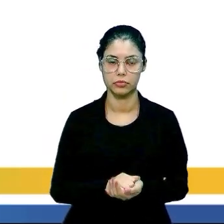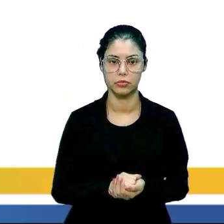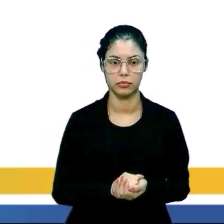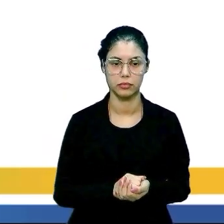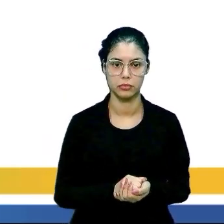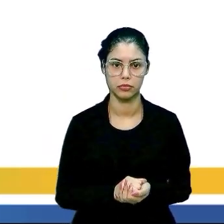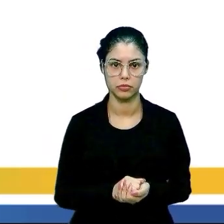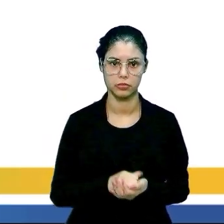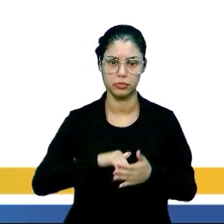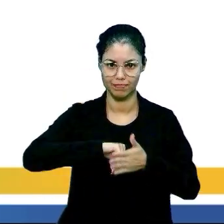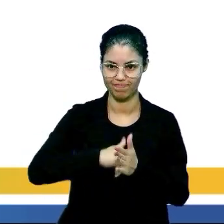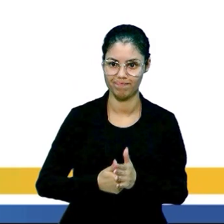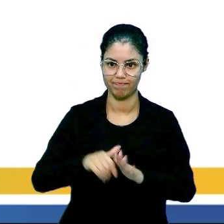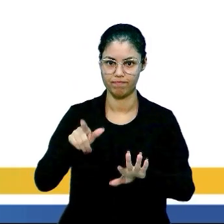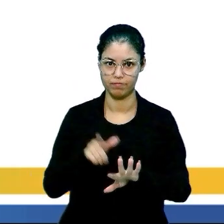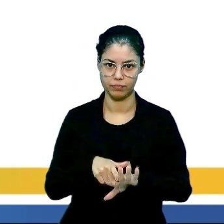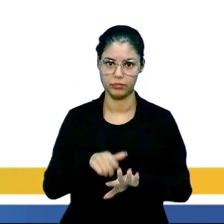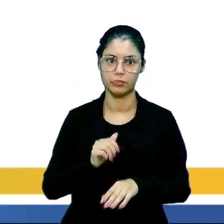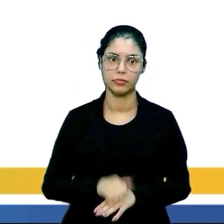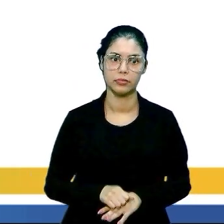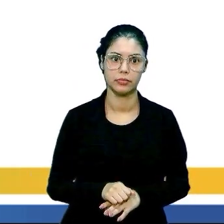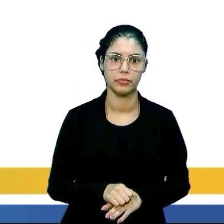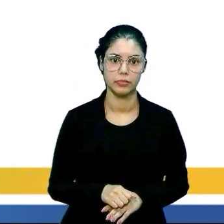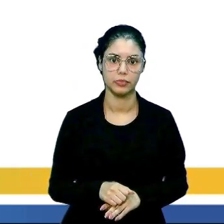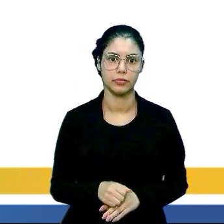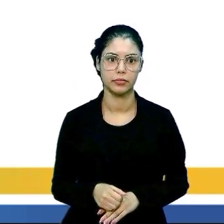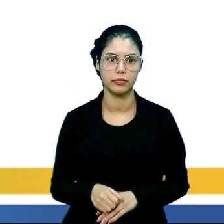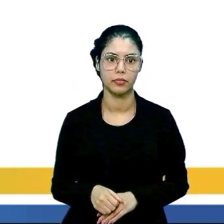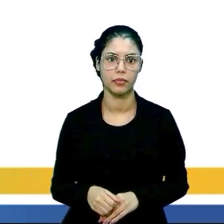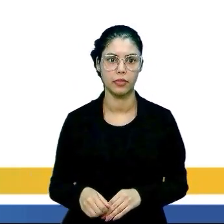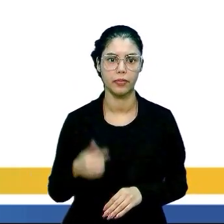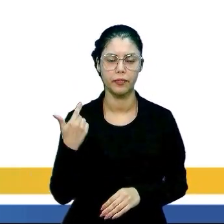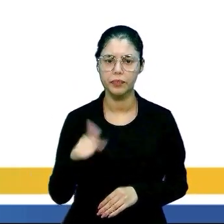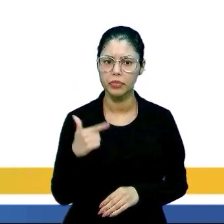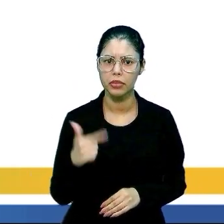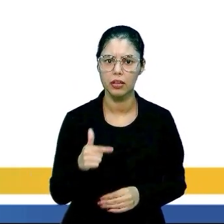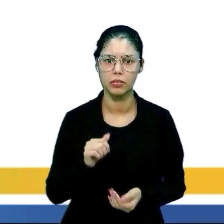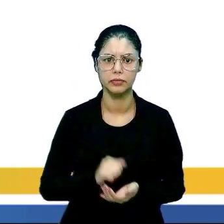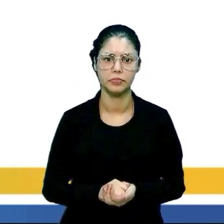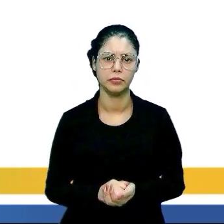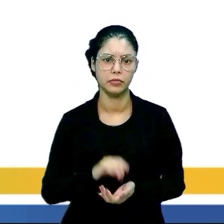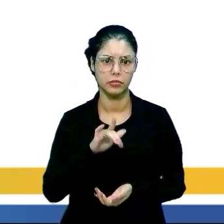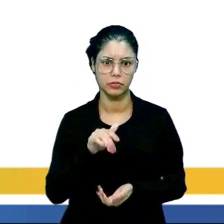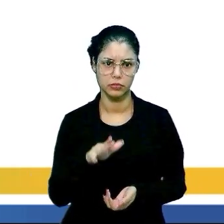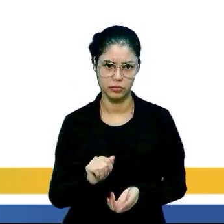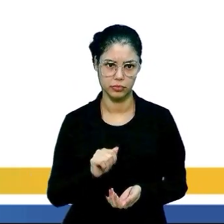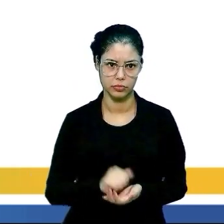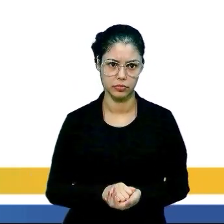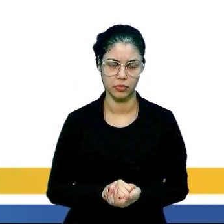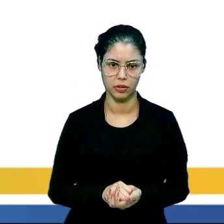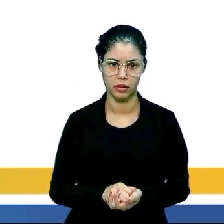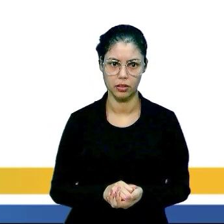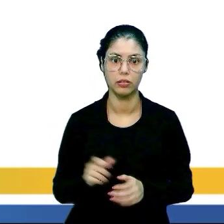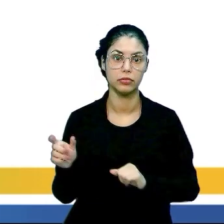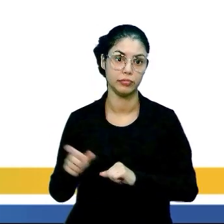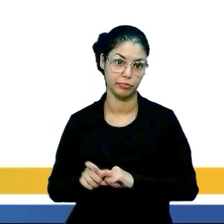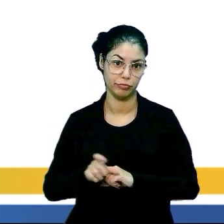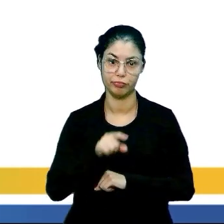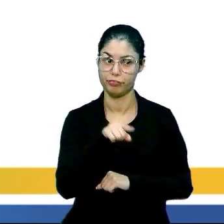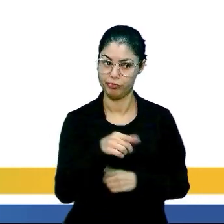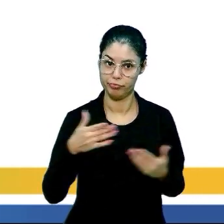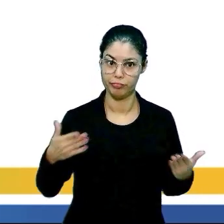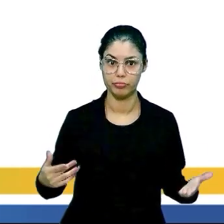laje lhe não esmagasse um pé. Pragueja. Quem não tem brio engorda.